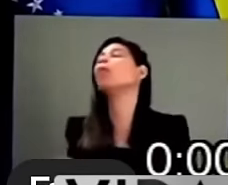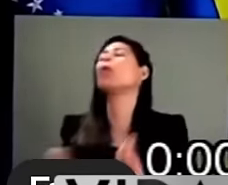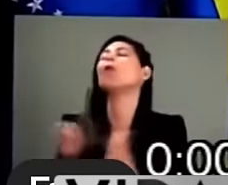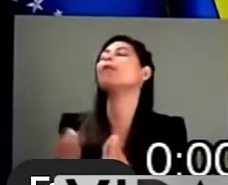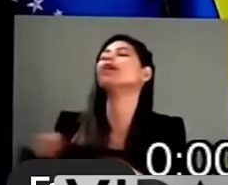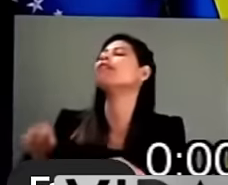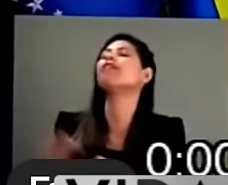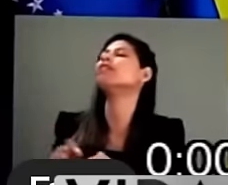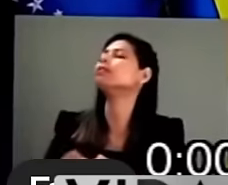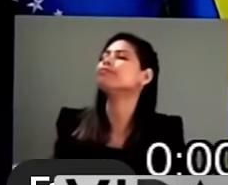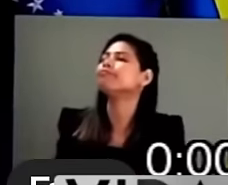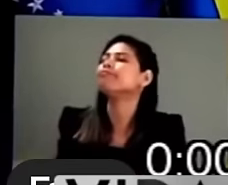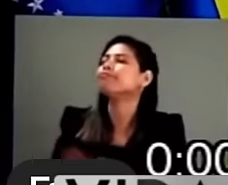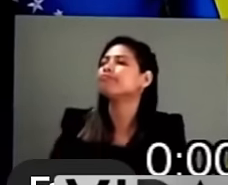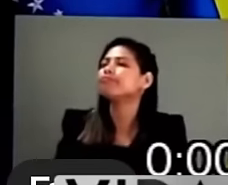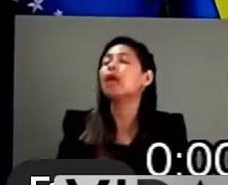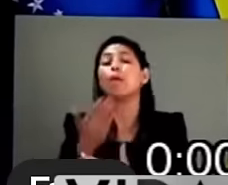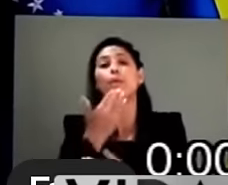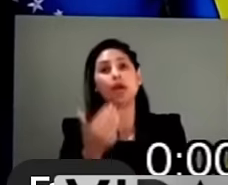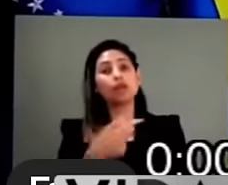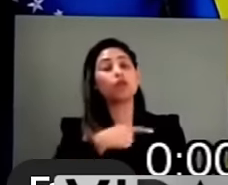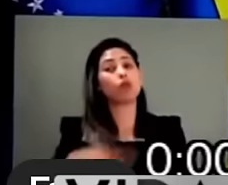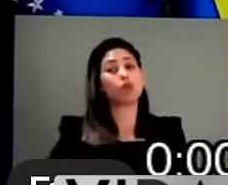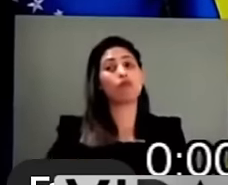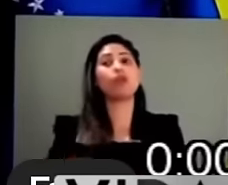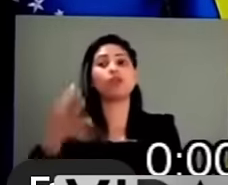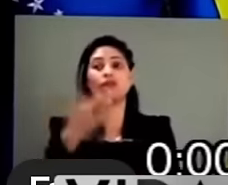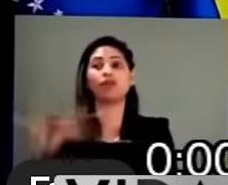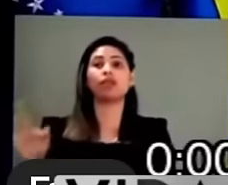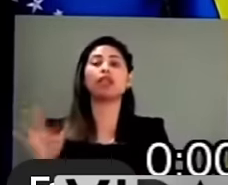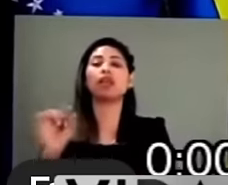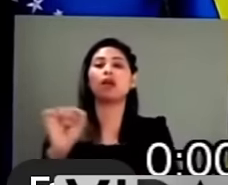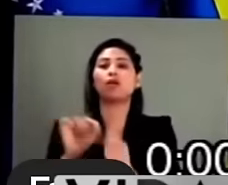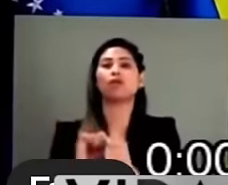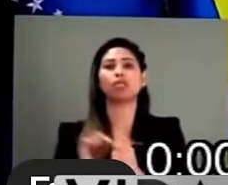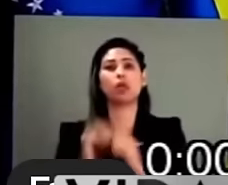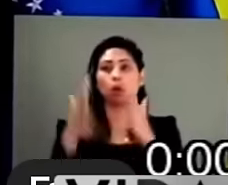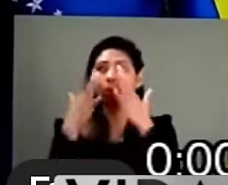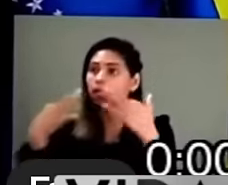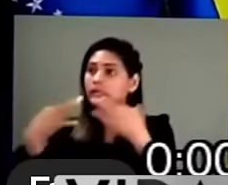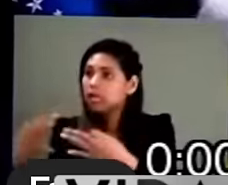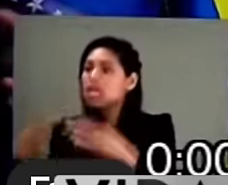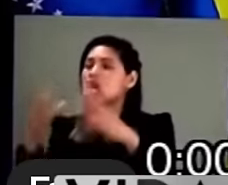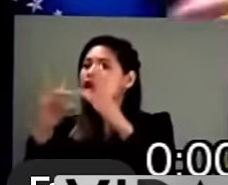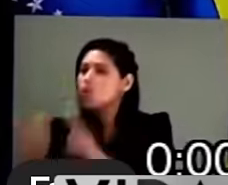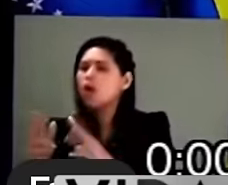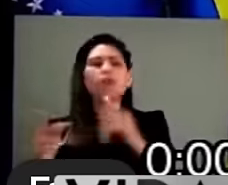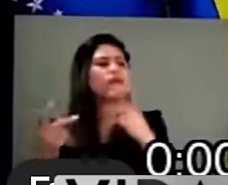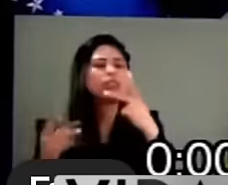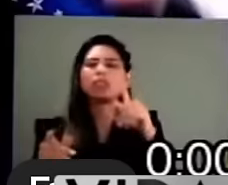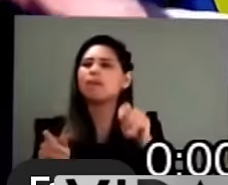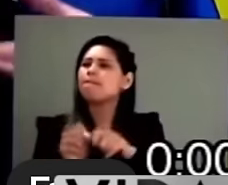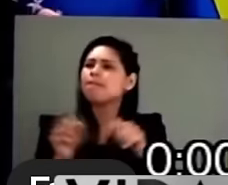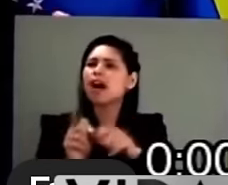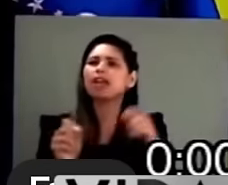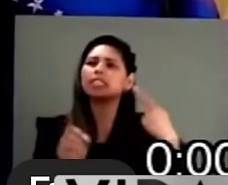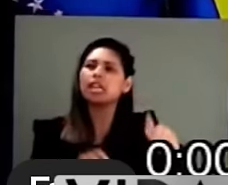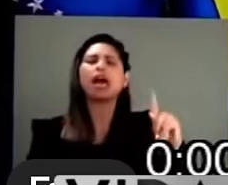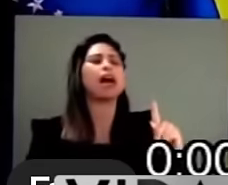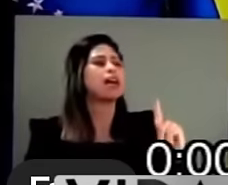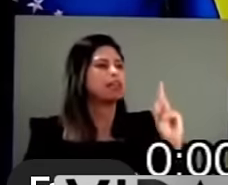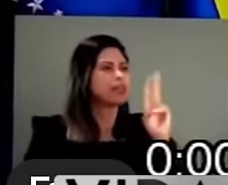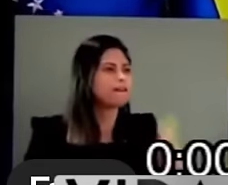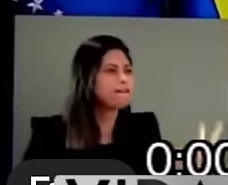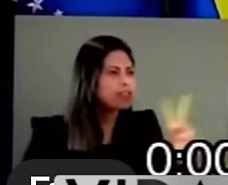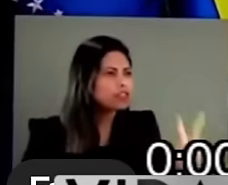Então, peço do governo federal aqui, né, que tenha a atenção que tem com a Venezuela, com a Cuba, com esses países que ficam devendo, com o